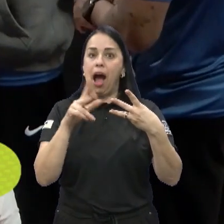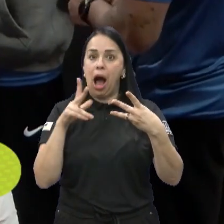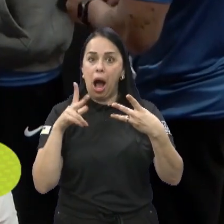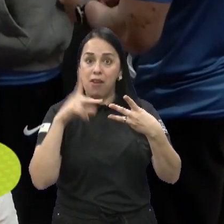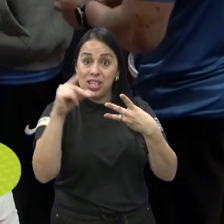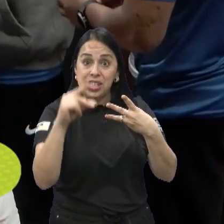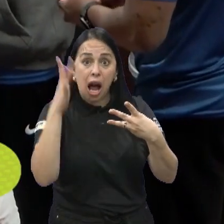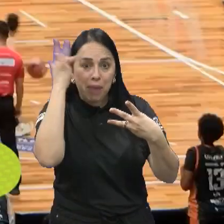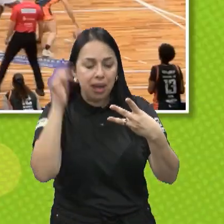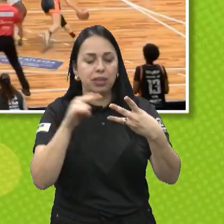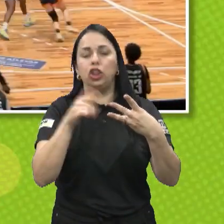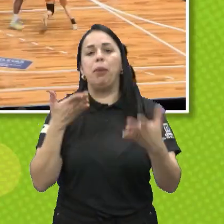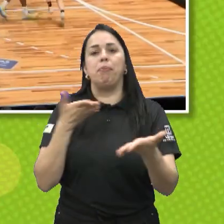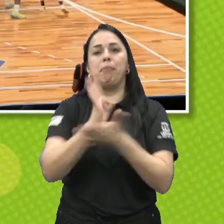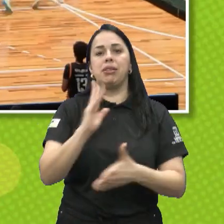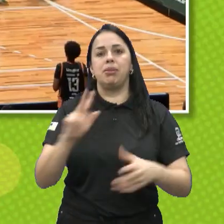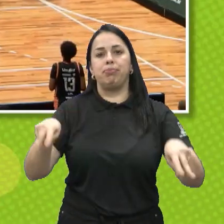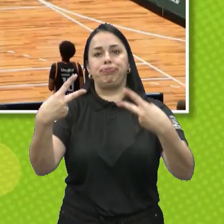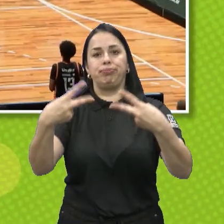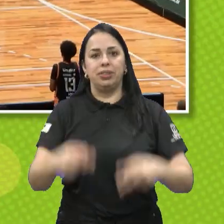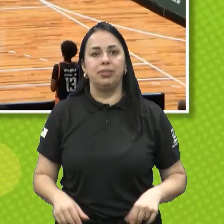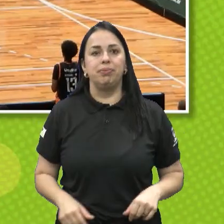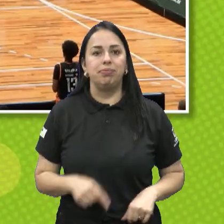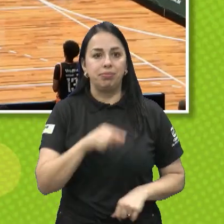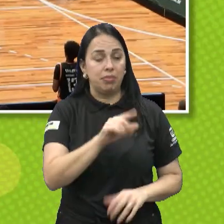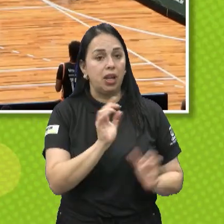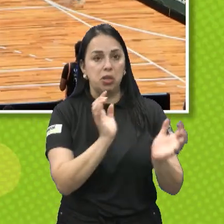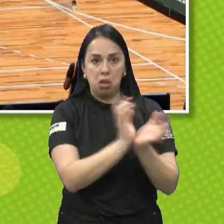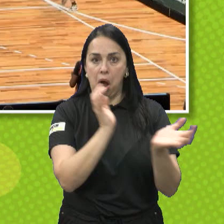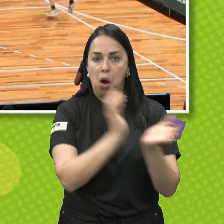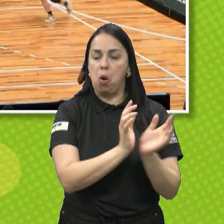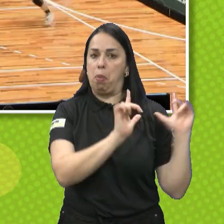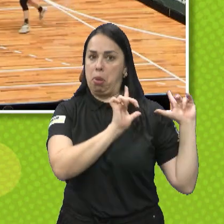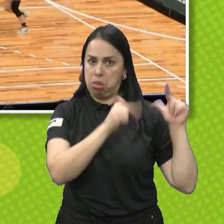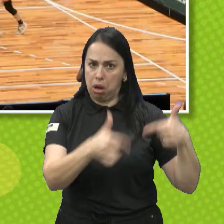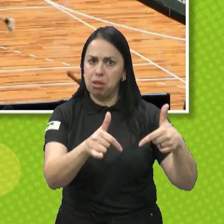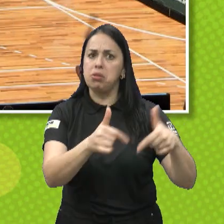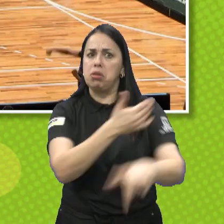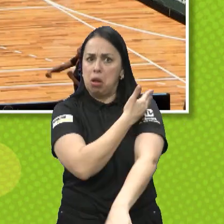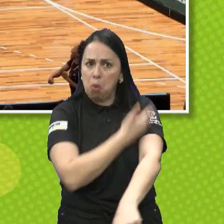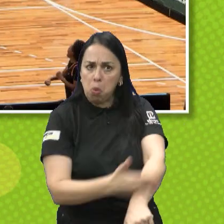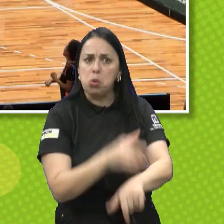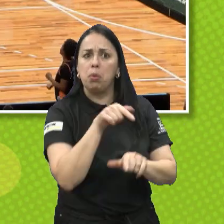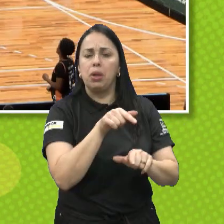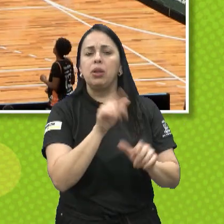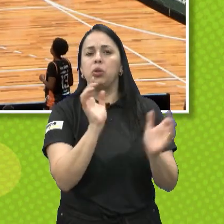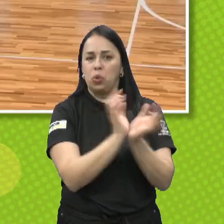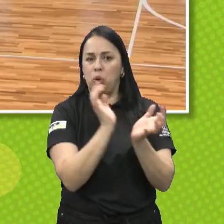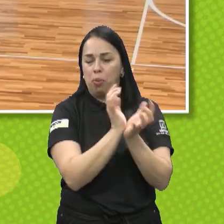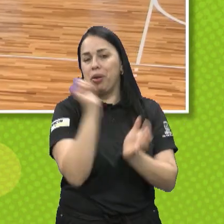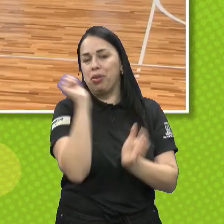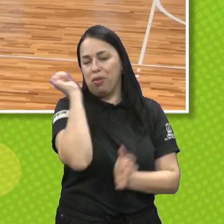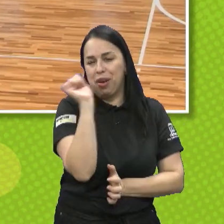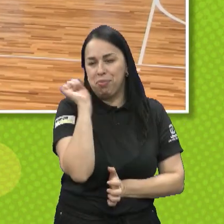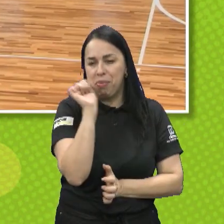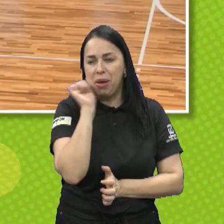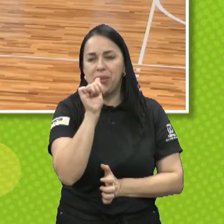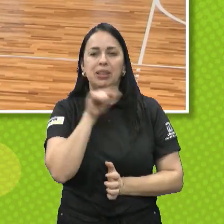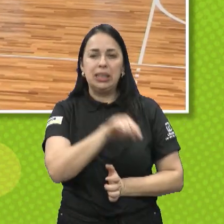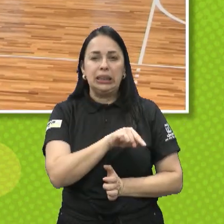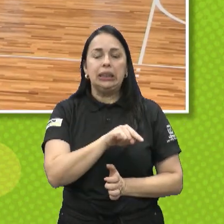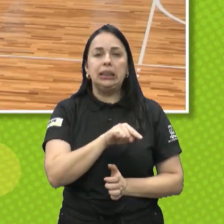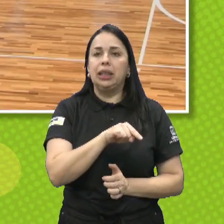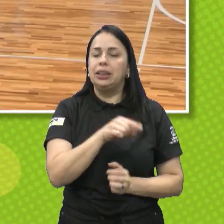na semifinal. Ourinhos é uma equipe muito tradicional dentro do basquete feminino, vem